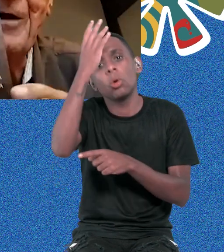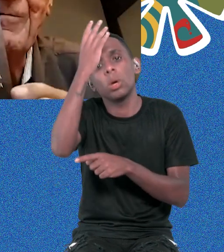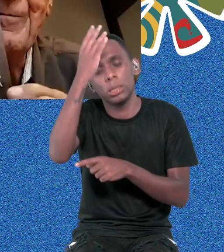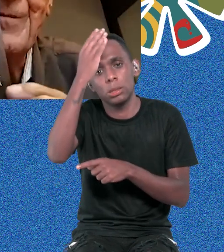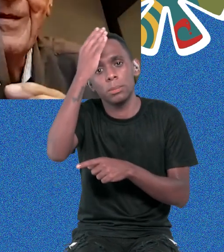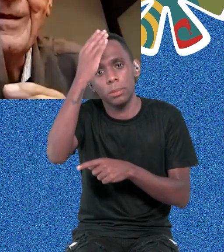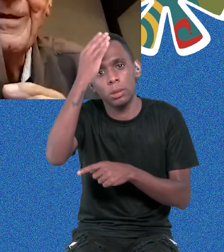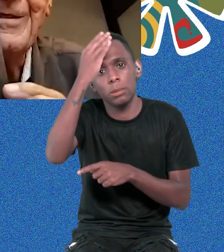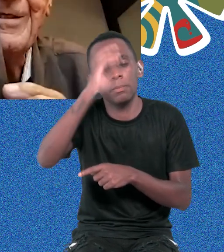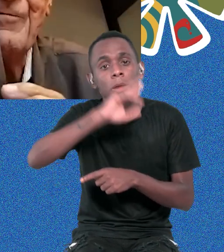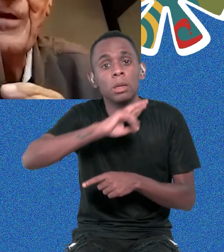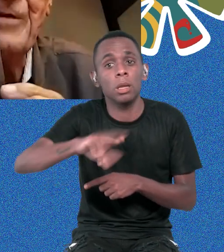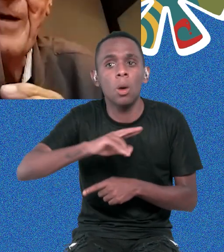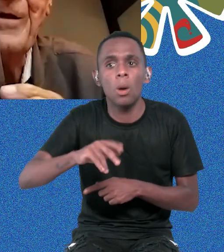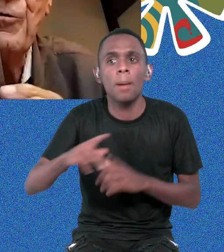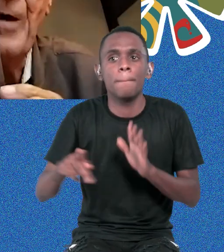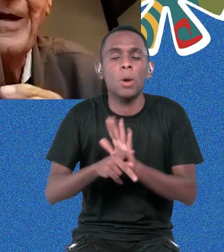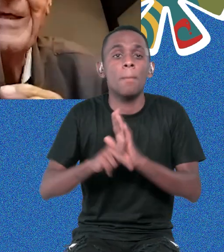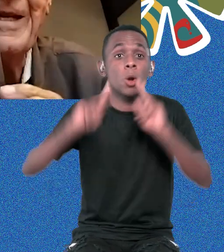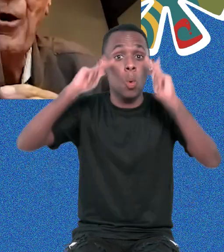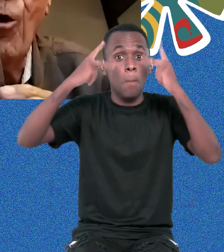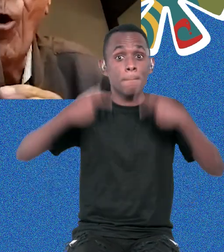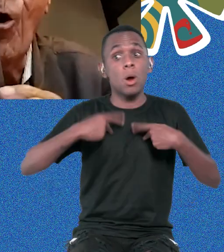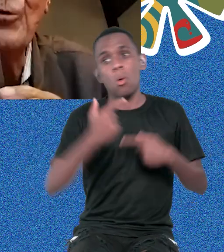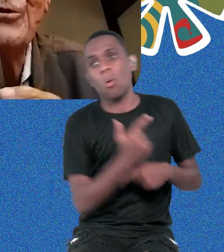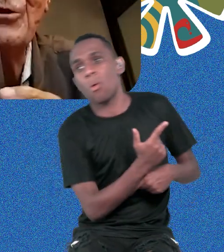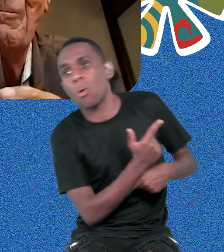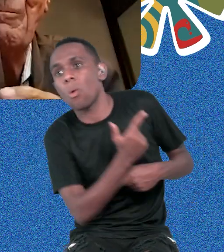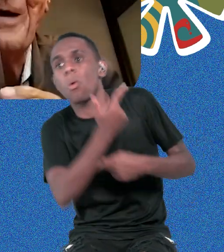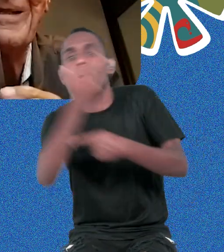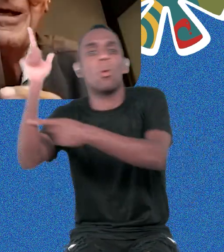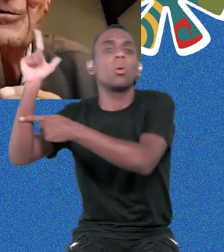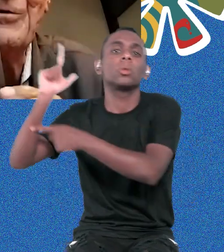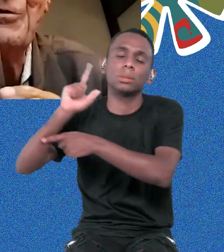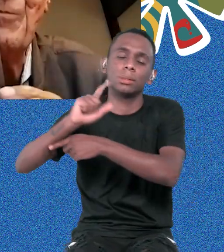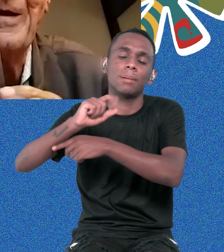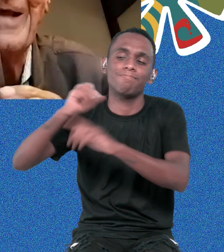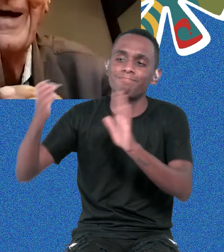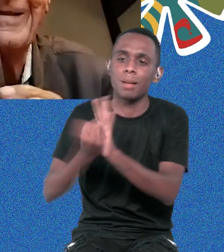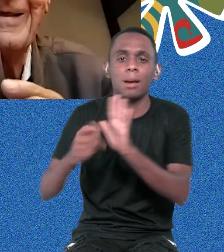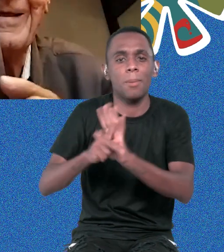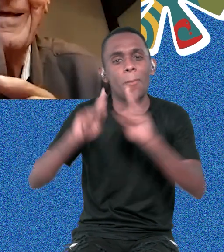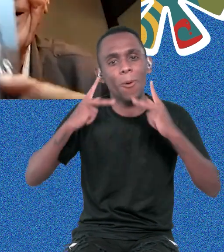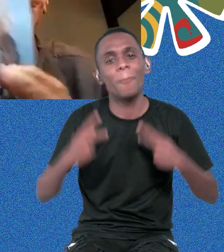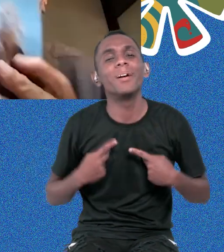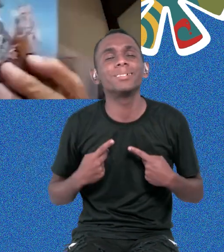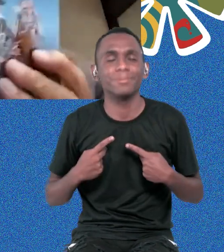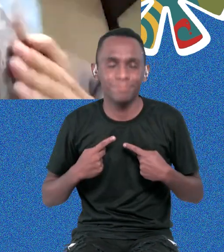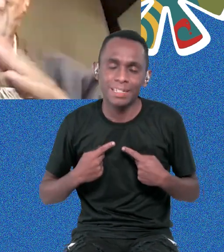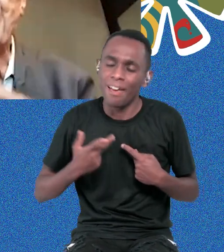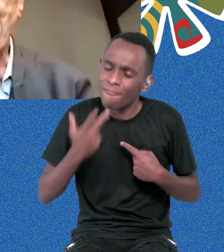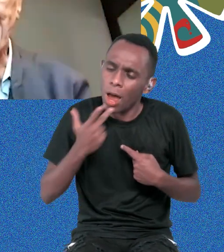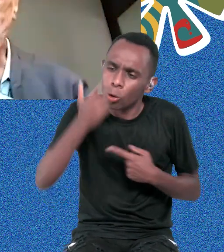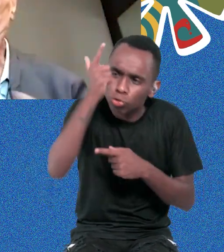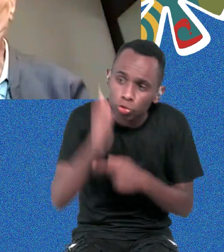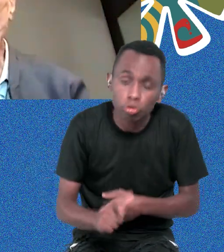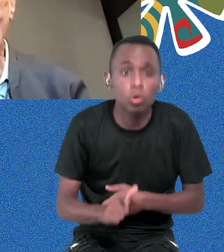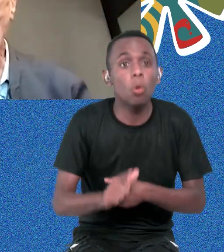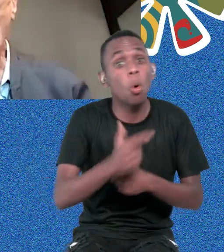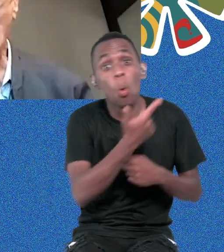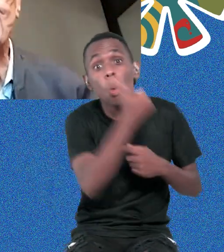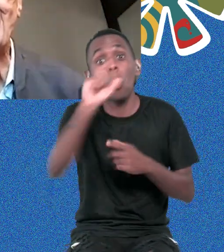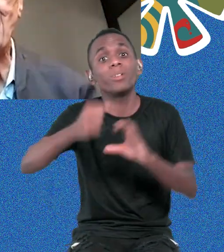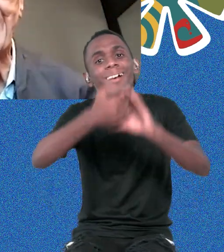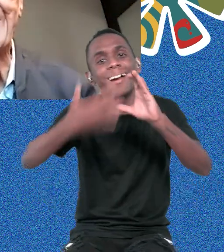conhecimento, não. Se afirmam humanas em outro padrão de humanidade, reafirmando